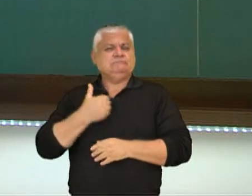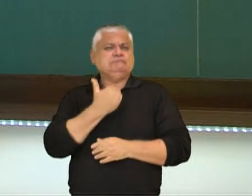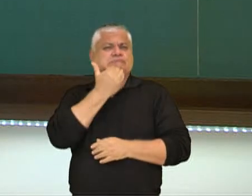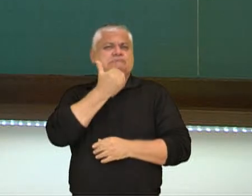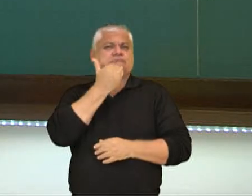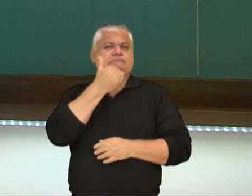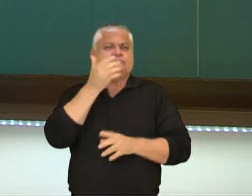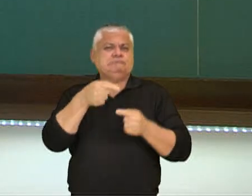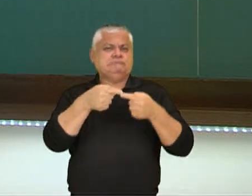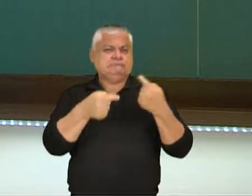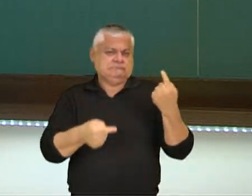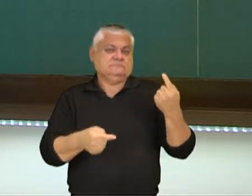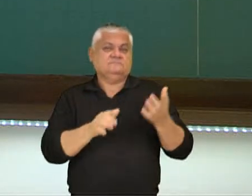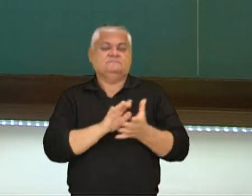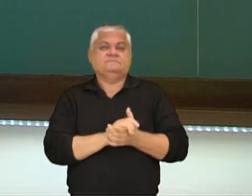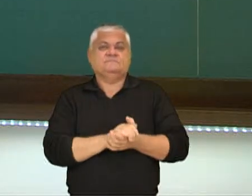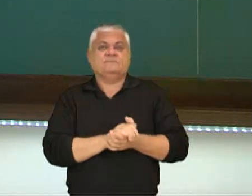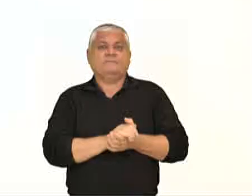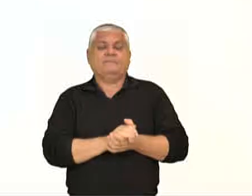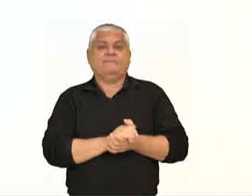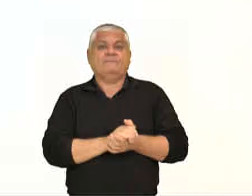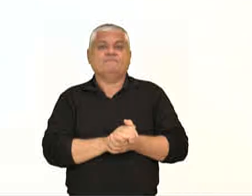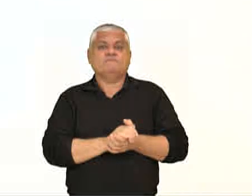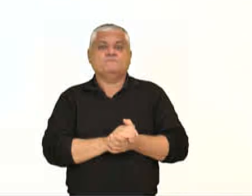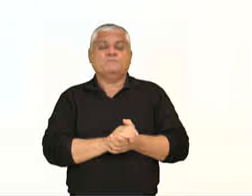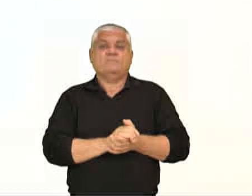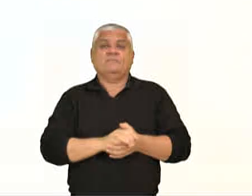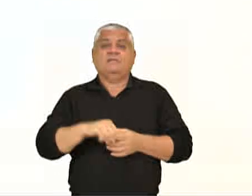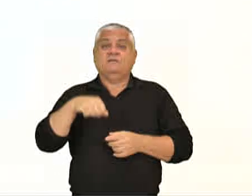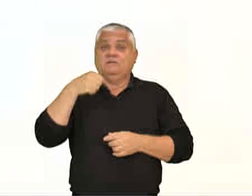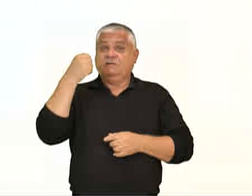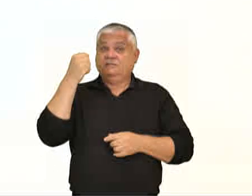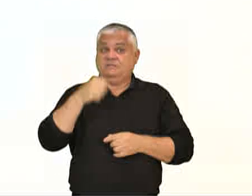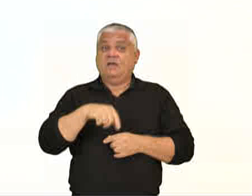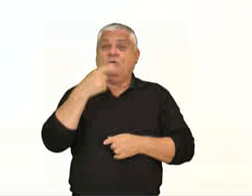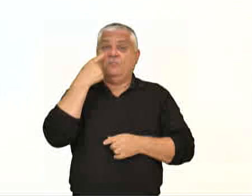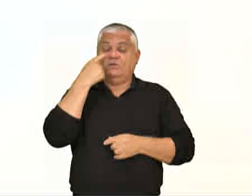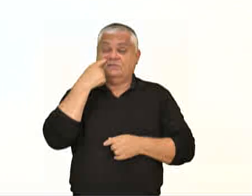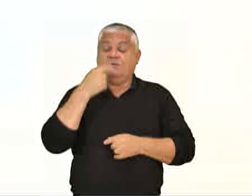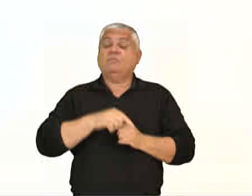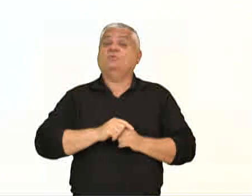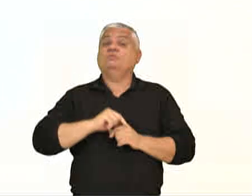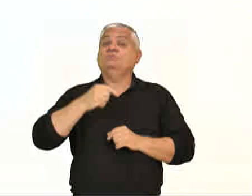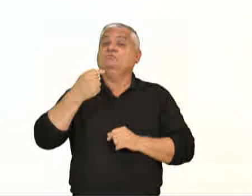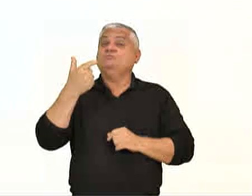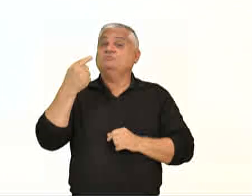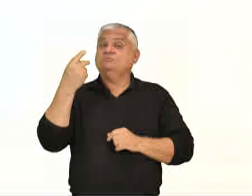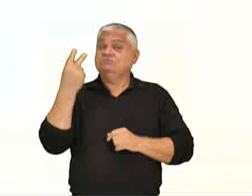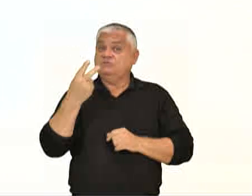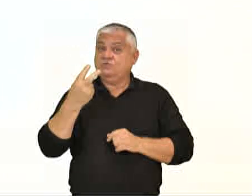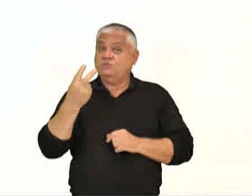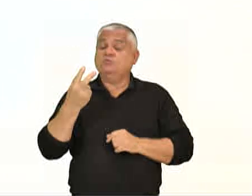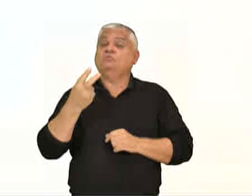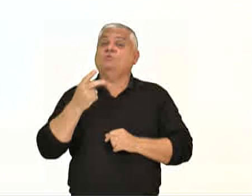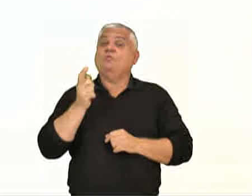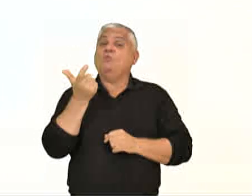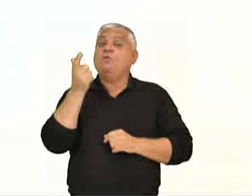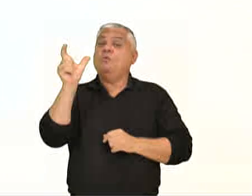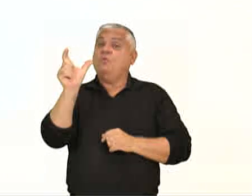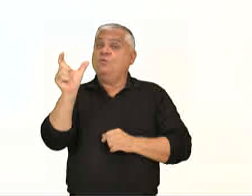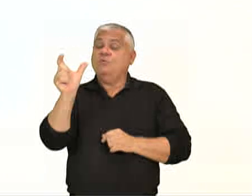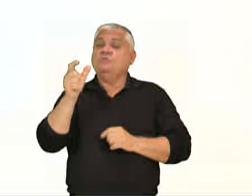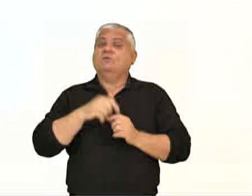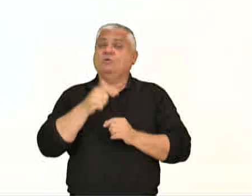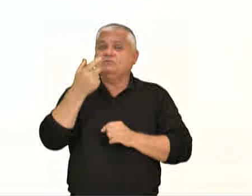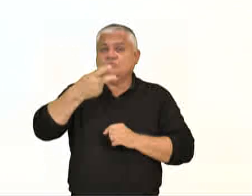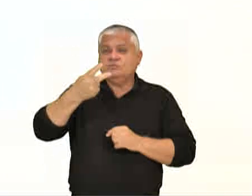que eu retomar agora numa notícia. Então, a leitura imediata, situada e datada, logo superada por outra, né? Então, por outra o